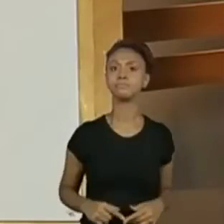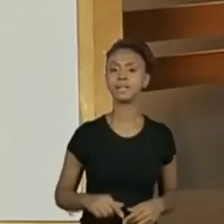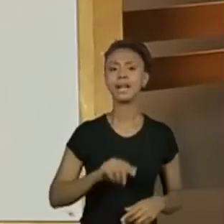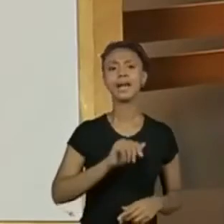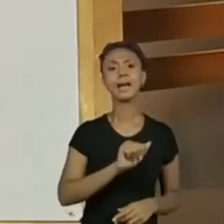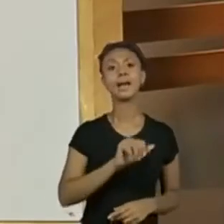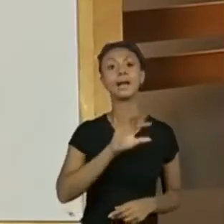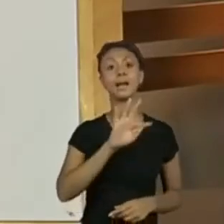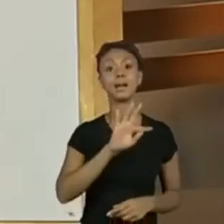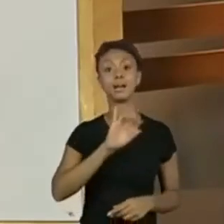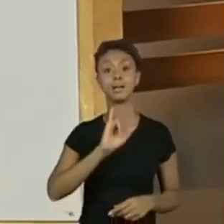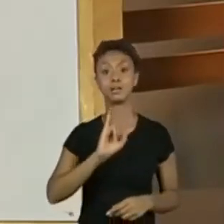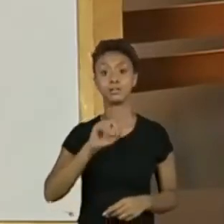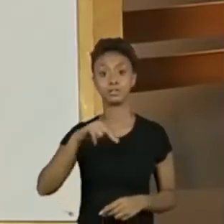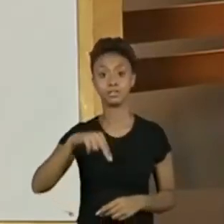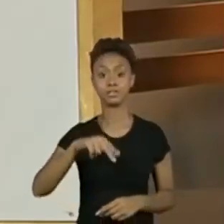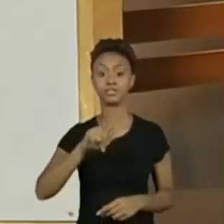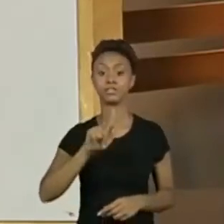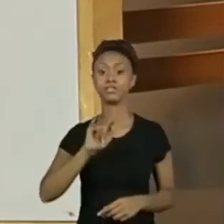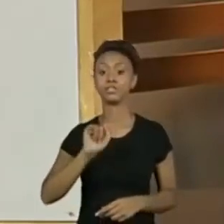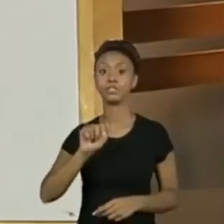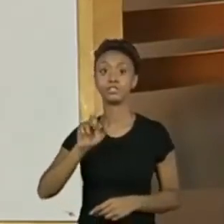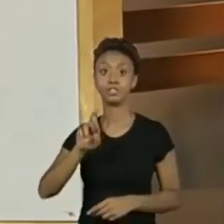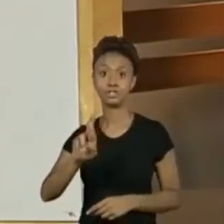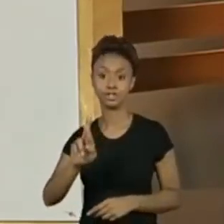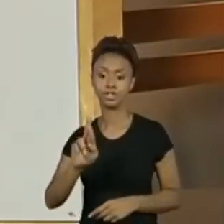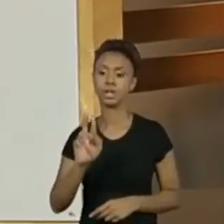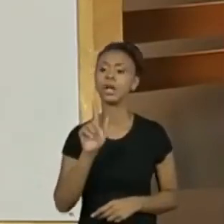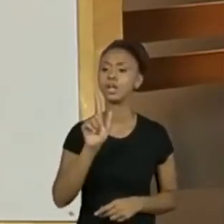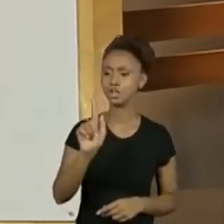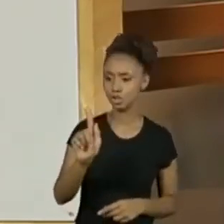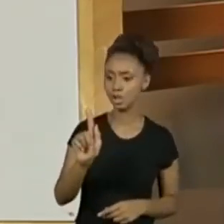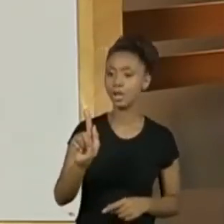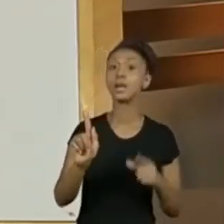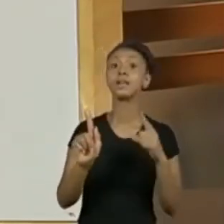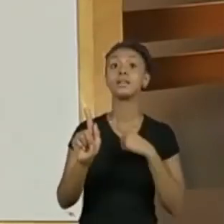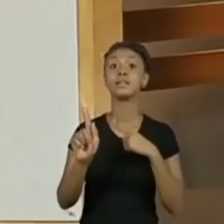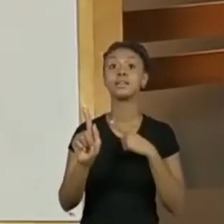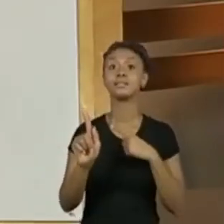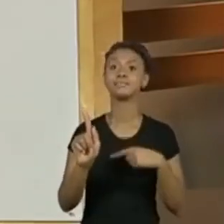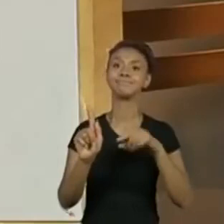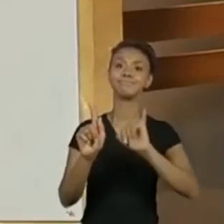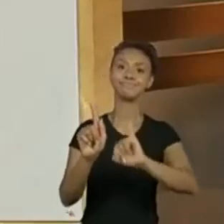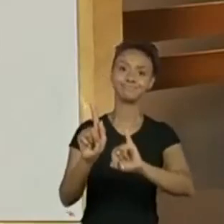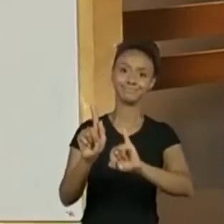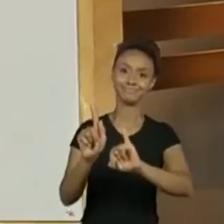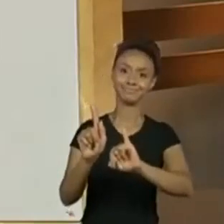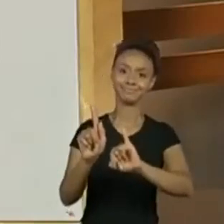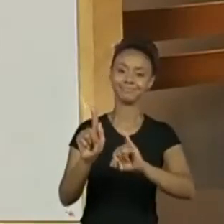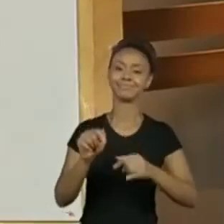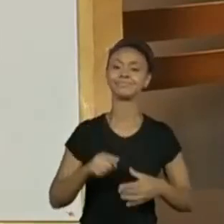palavra atingir, depois do G, vem a letra? A letra I. I.